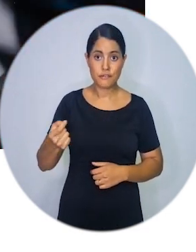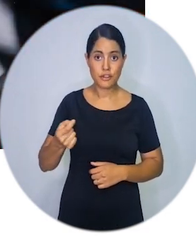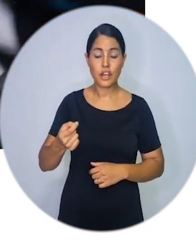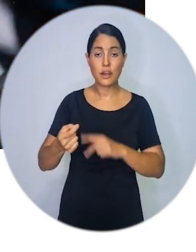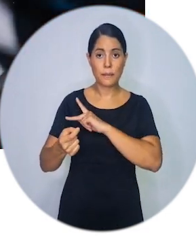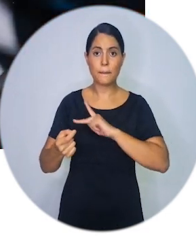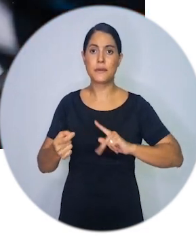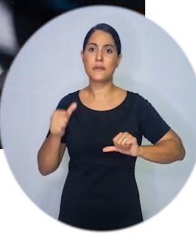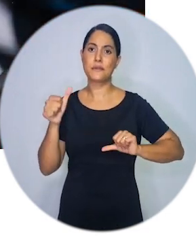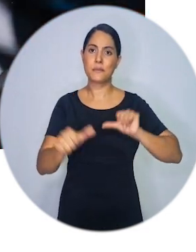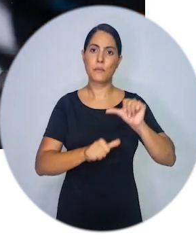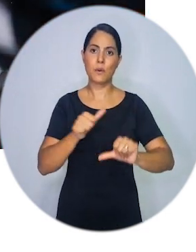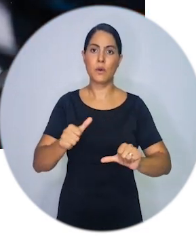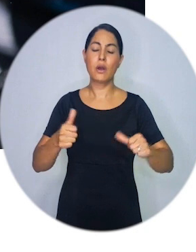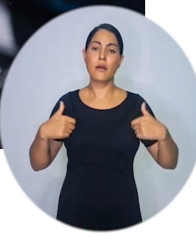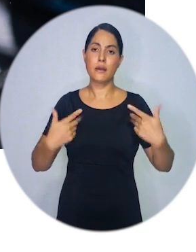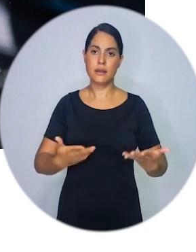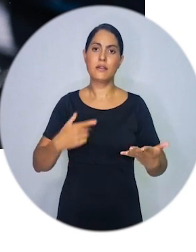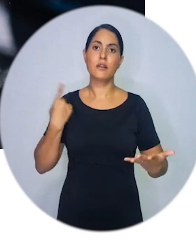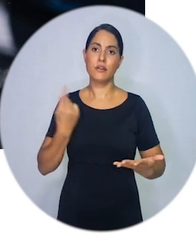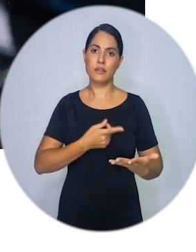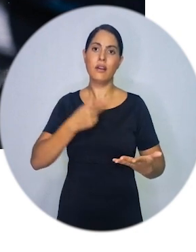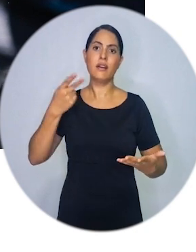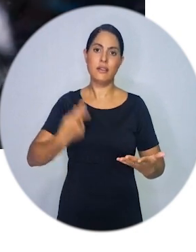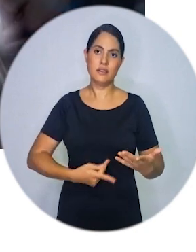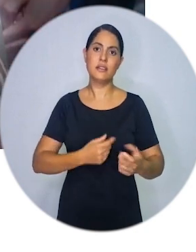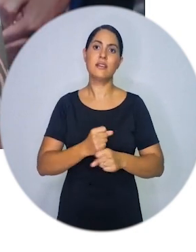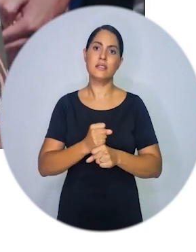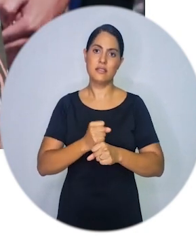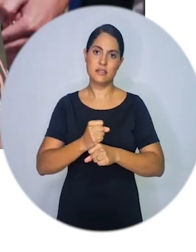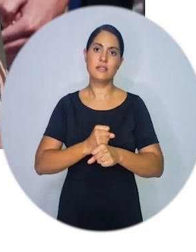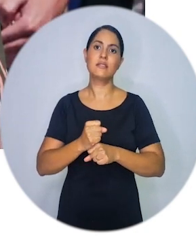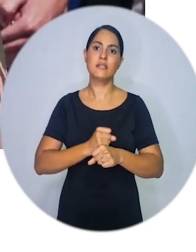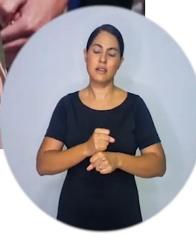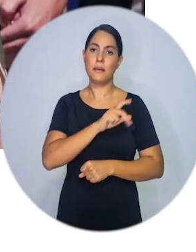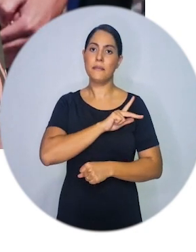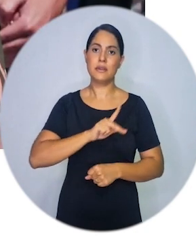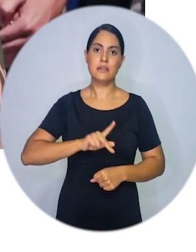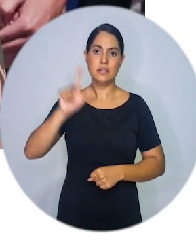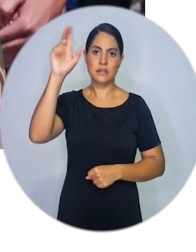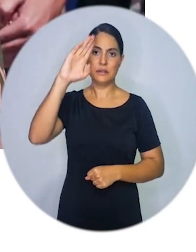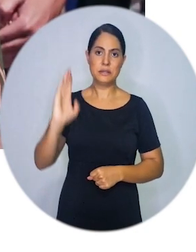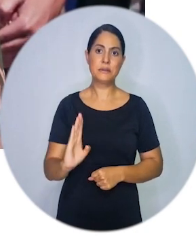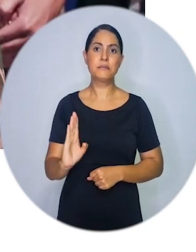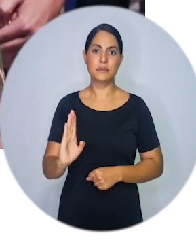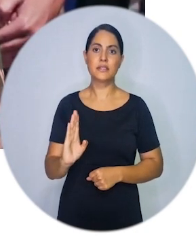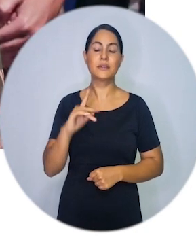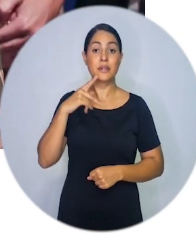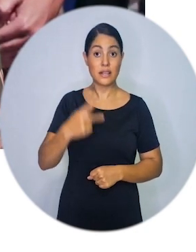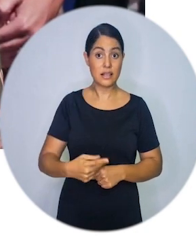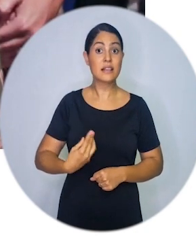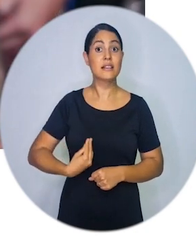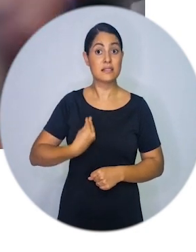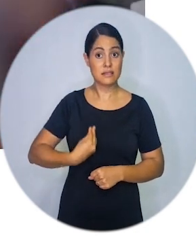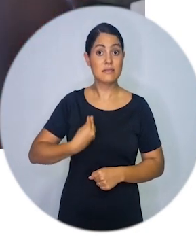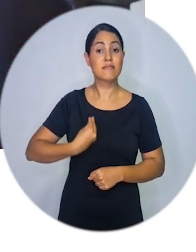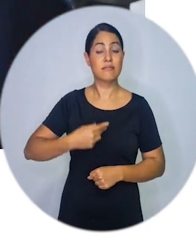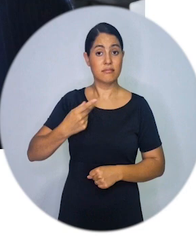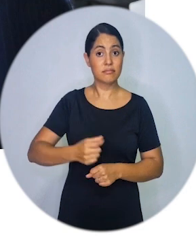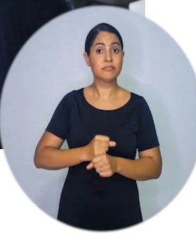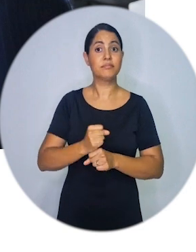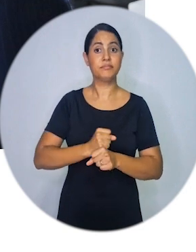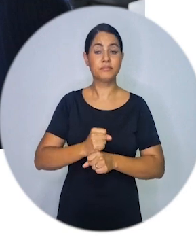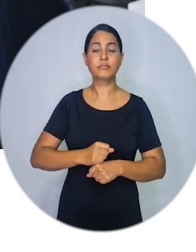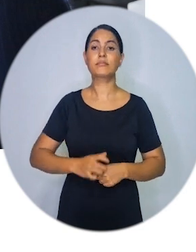de presidência. Este é o ano da presidência do Brasil. E certamente, a cada momento